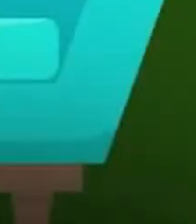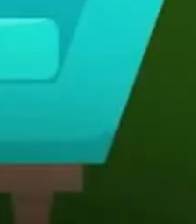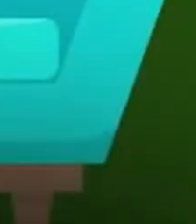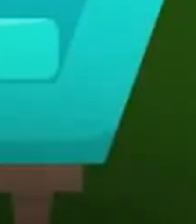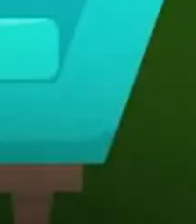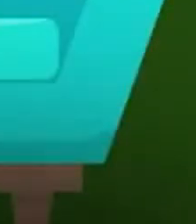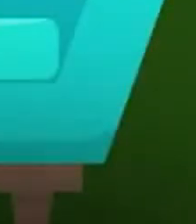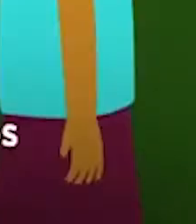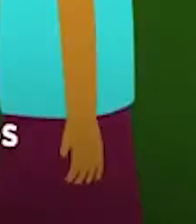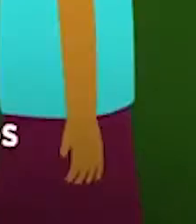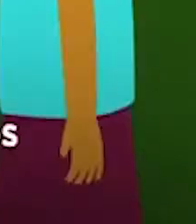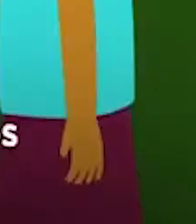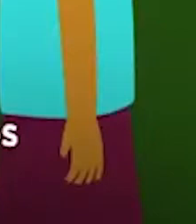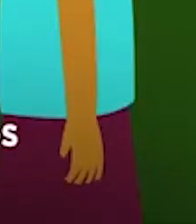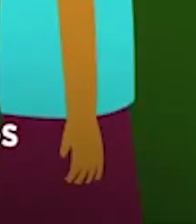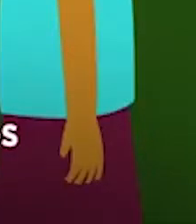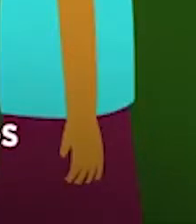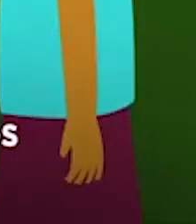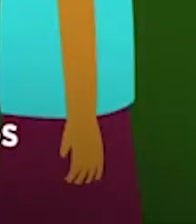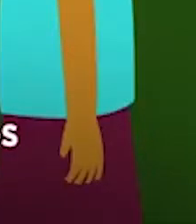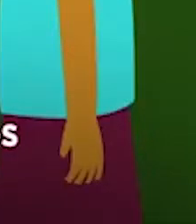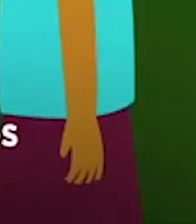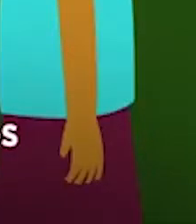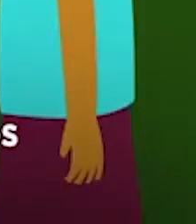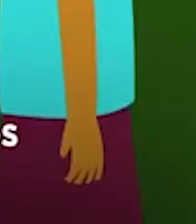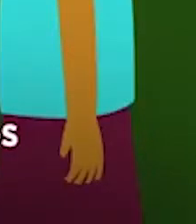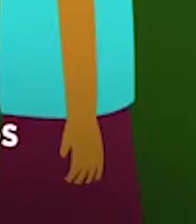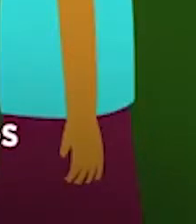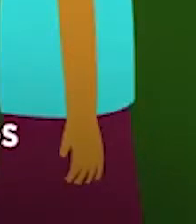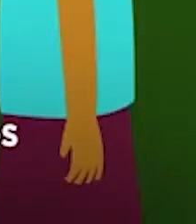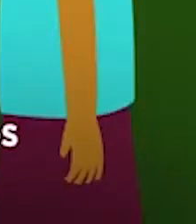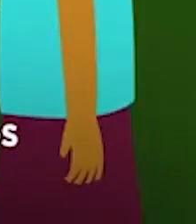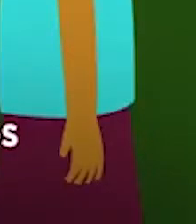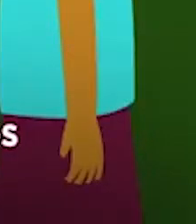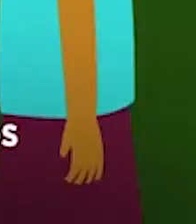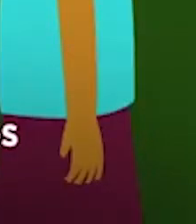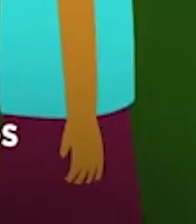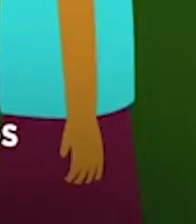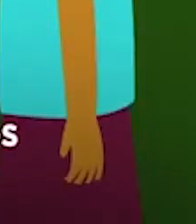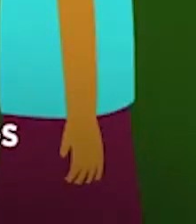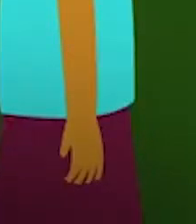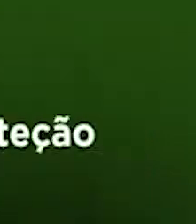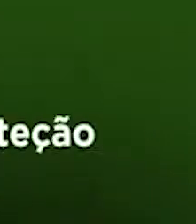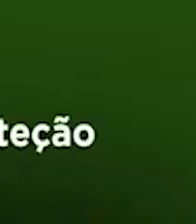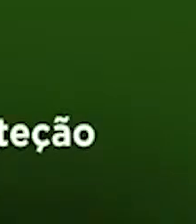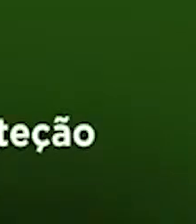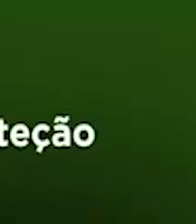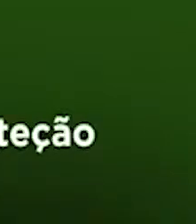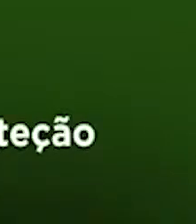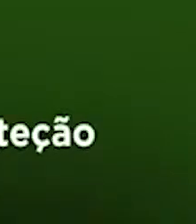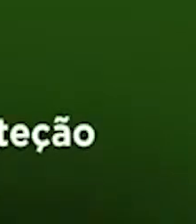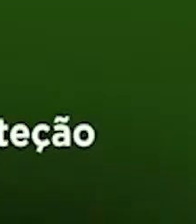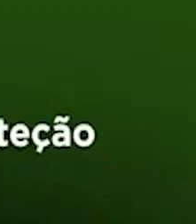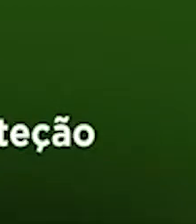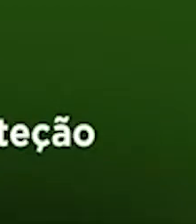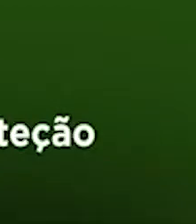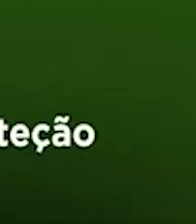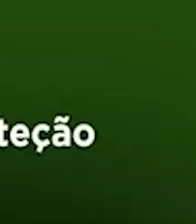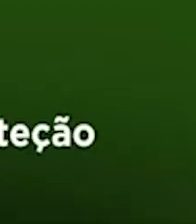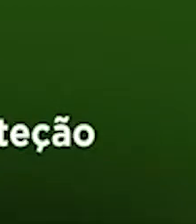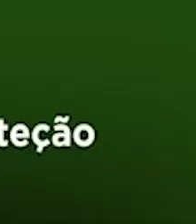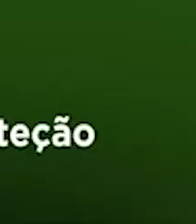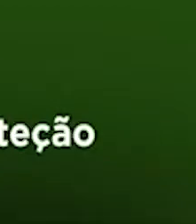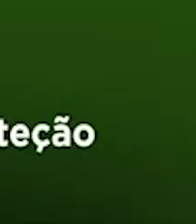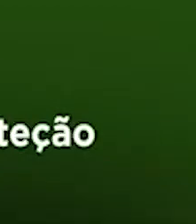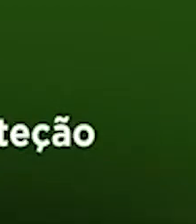ser compartilhados. A distância mínima entre o paciente e os demais moradores é de 1 metro. Se for preciso cozinhar,